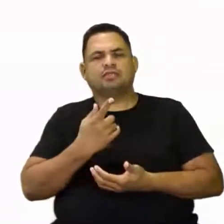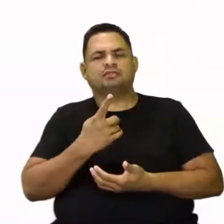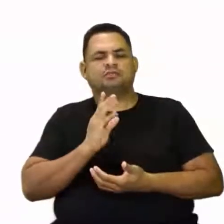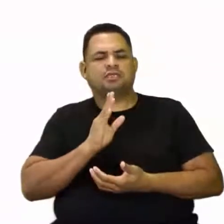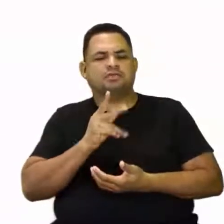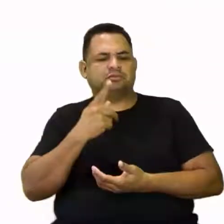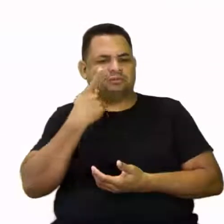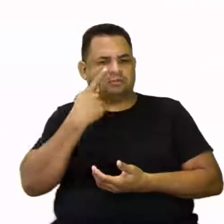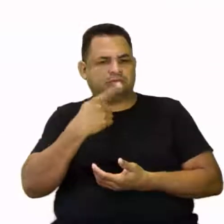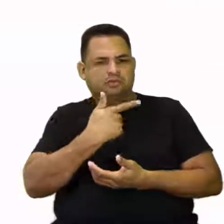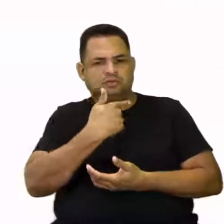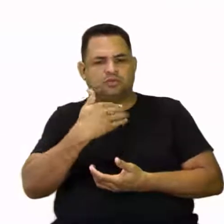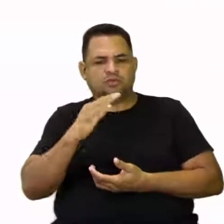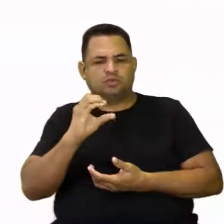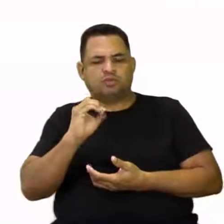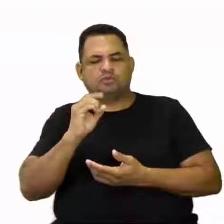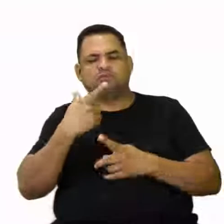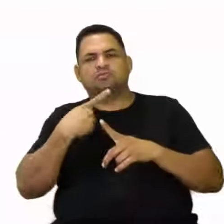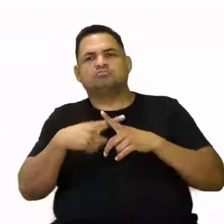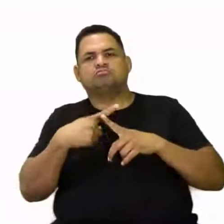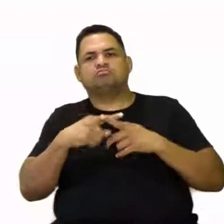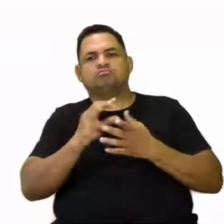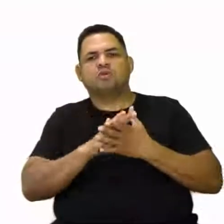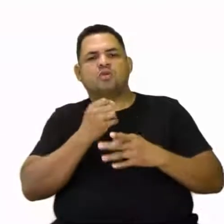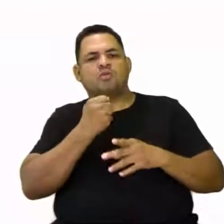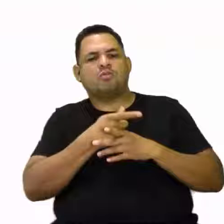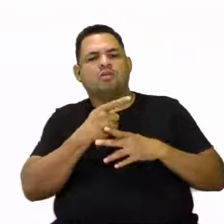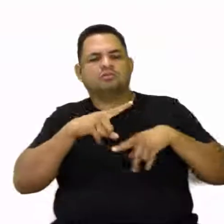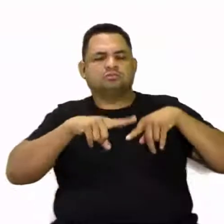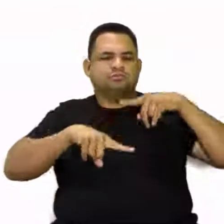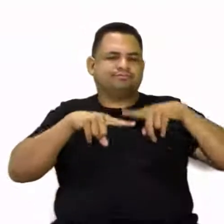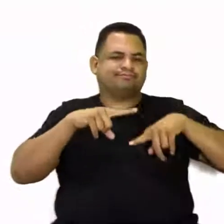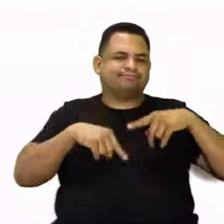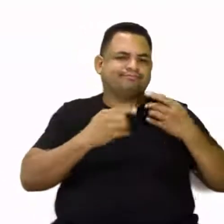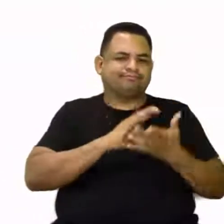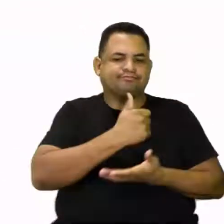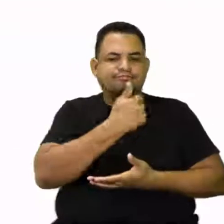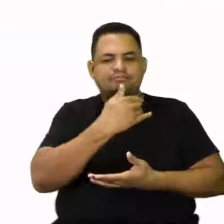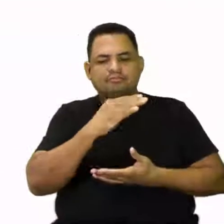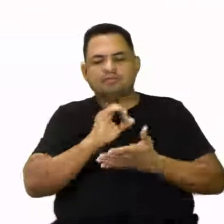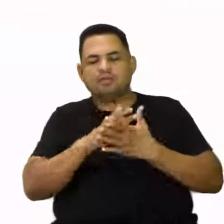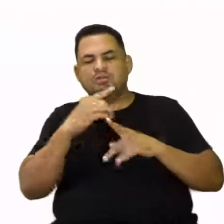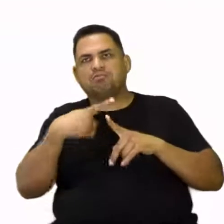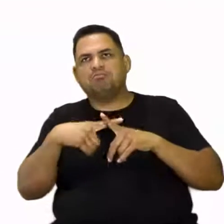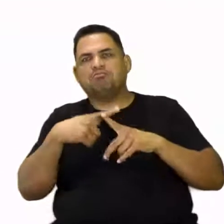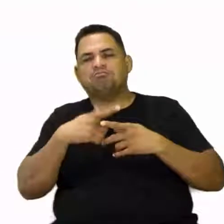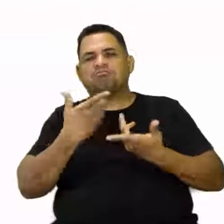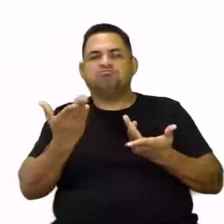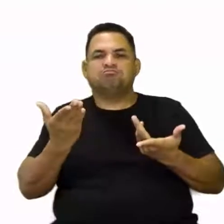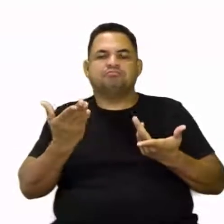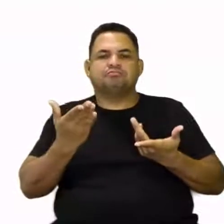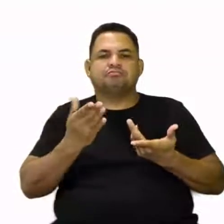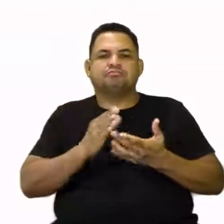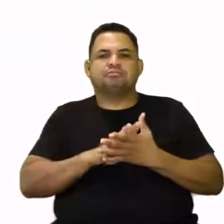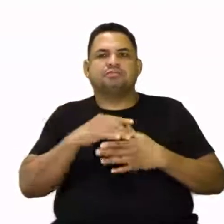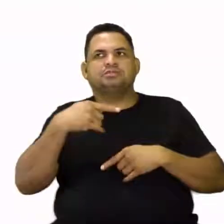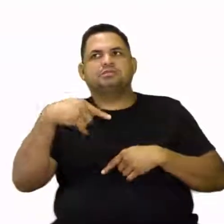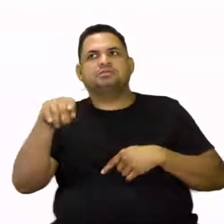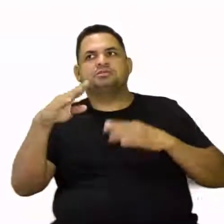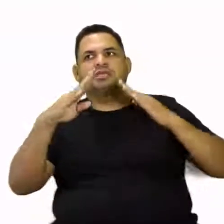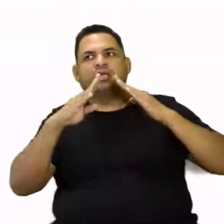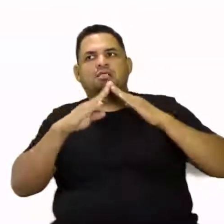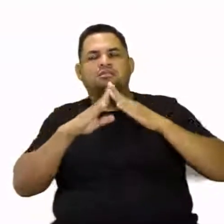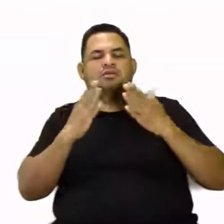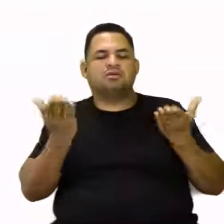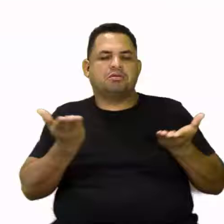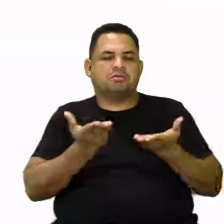né? 12 razões para você comprar este produto. 10 motivos para você não sair de casa